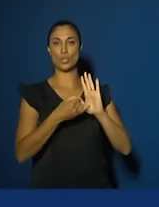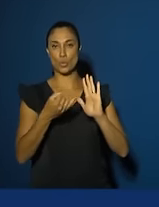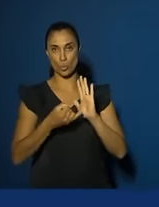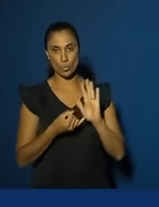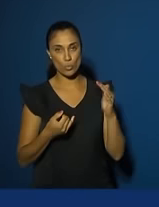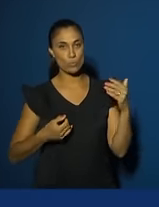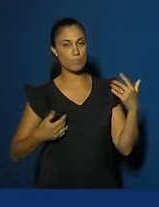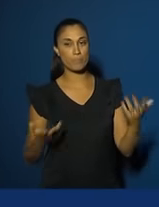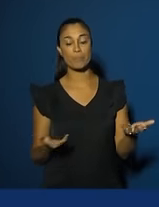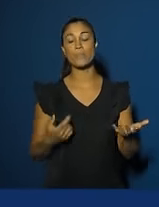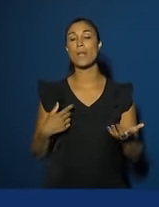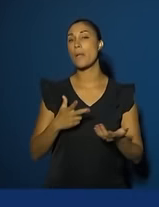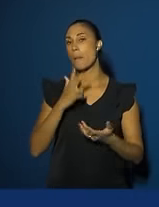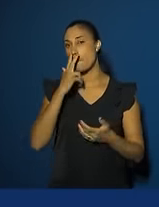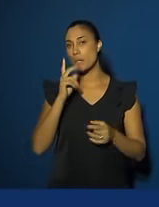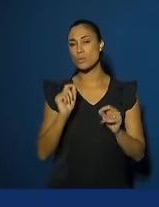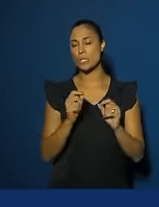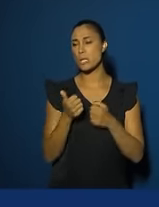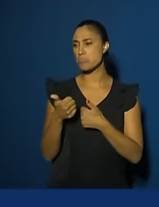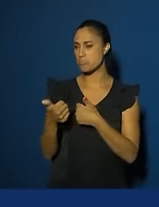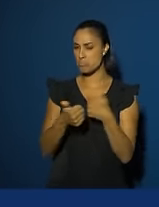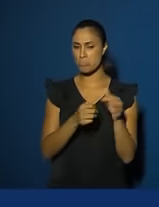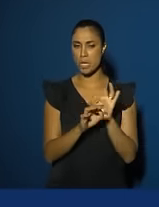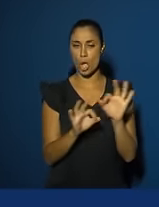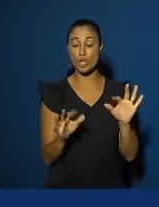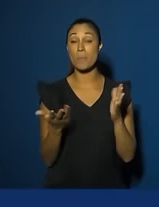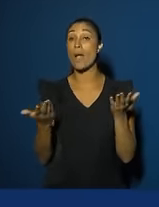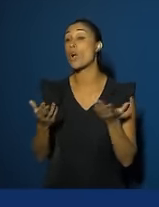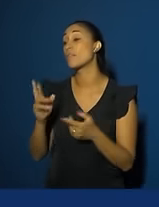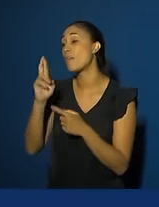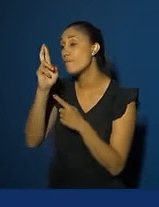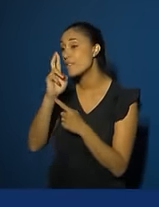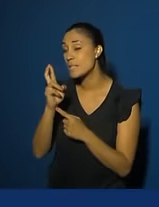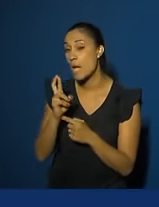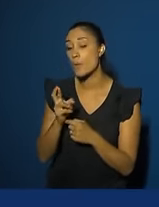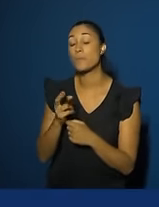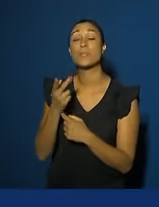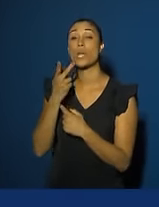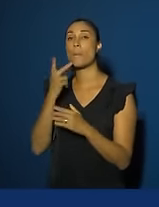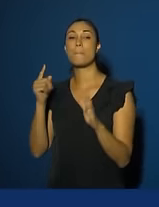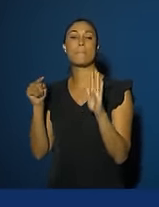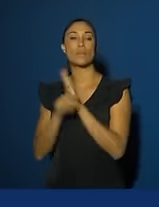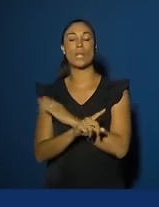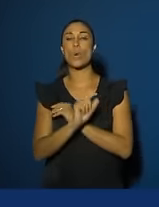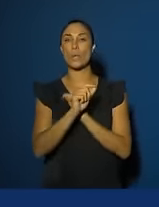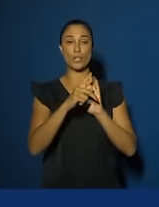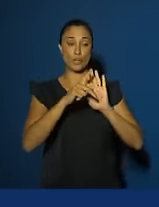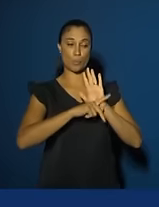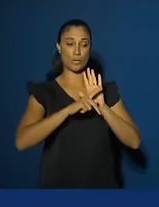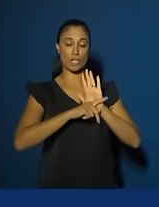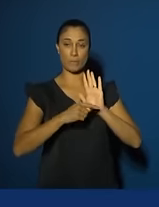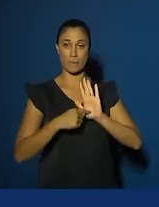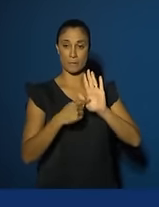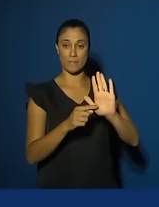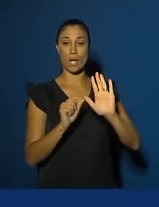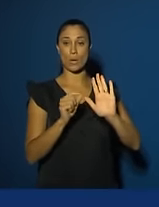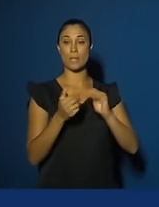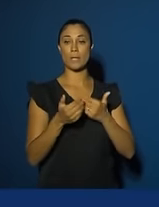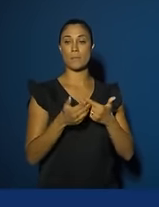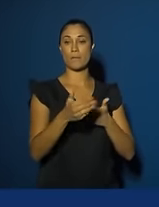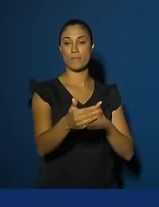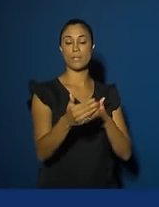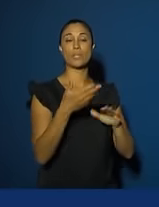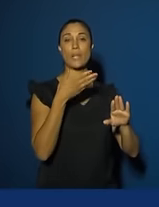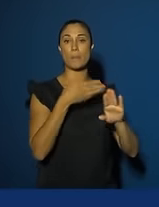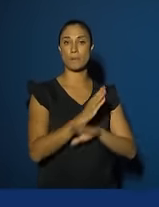juros a coisa parece tá andando bem agora tem um fiscal e Eu quero falar com o senhor de um projeto que o governo vai apresentar que tá previsto